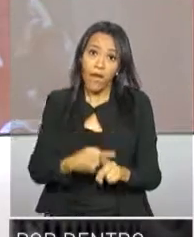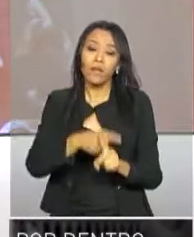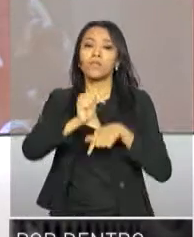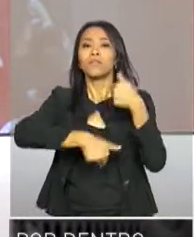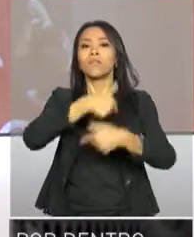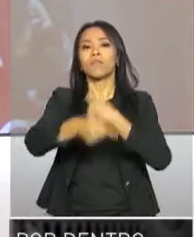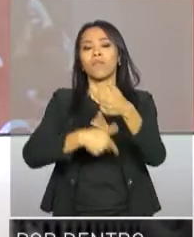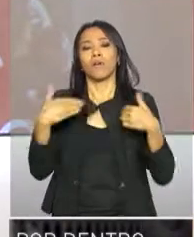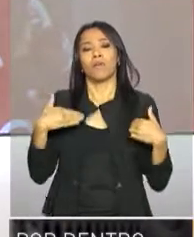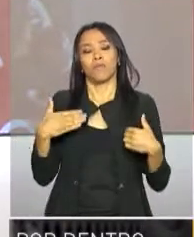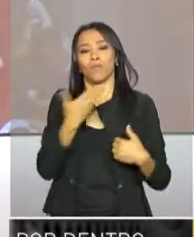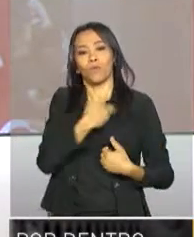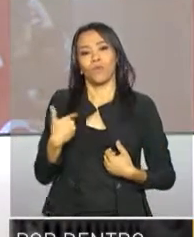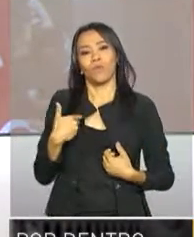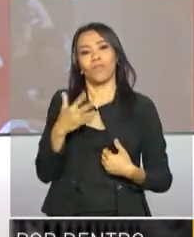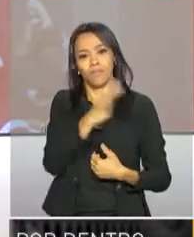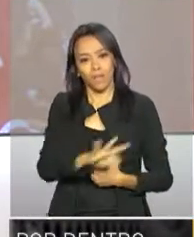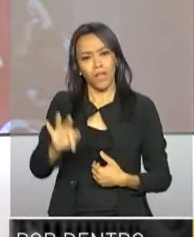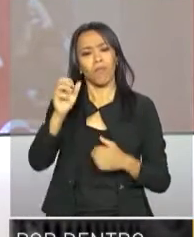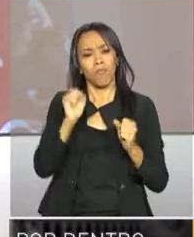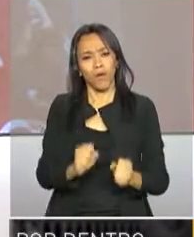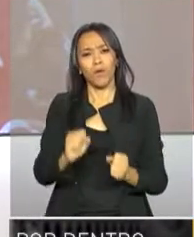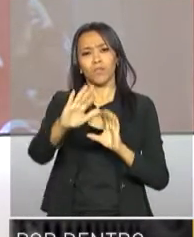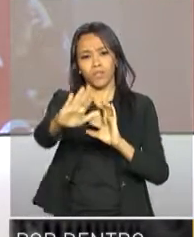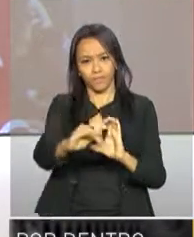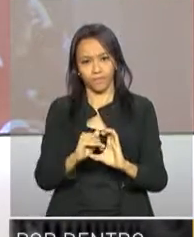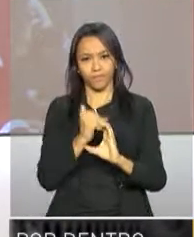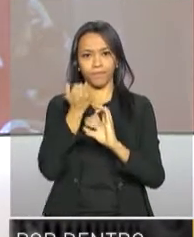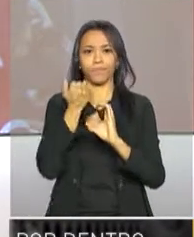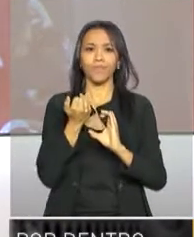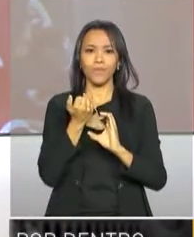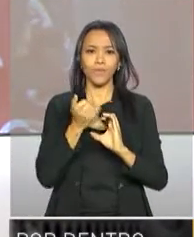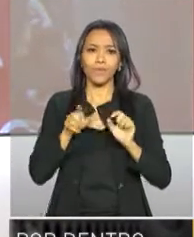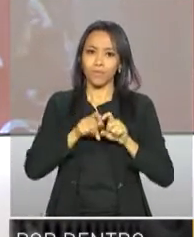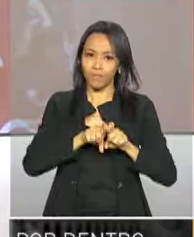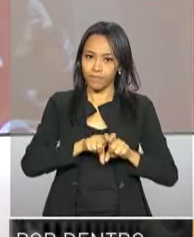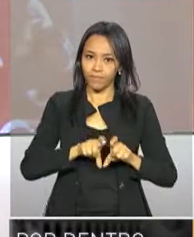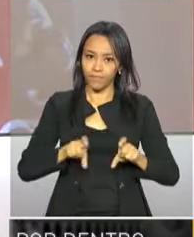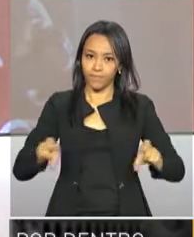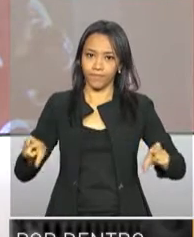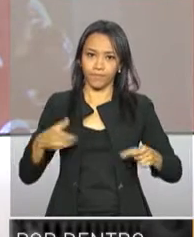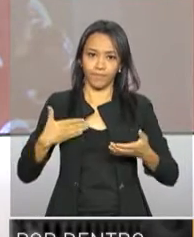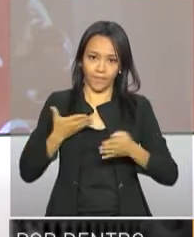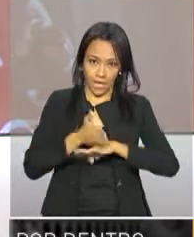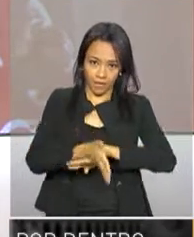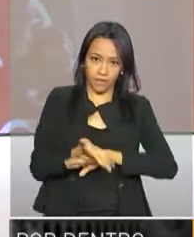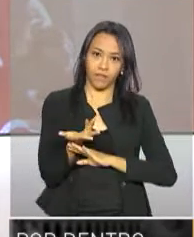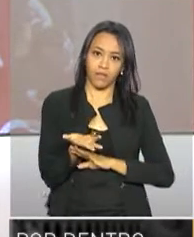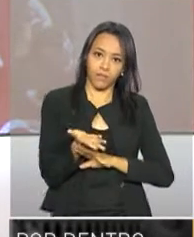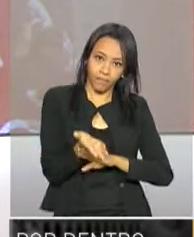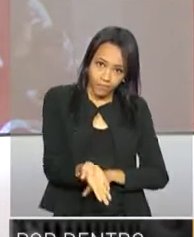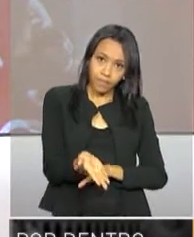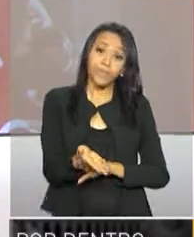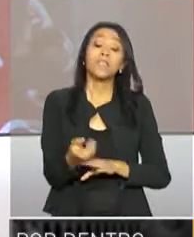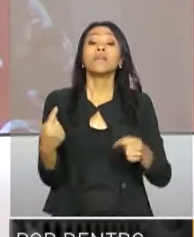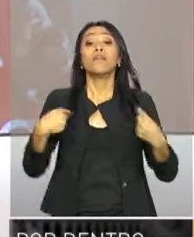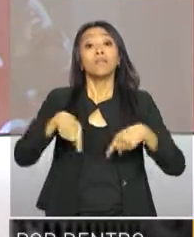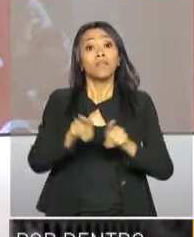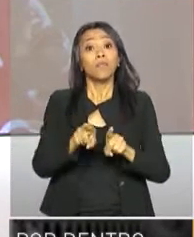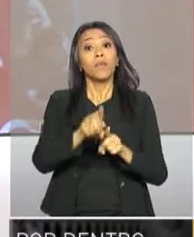do governo federal inscreva para por dentro do governo tudo junto a roupa presidencia.gov.br